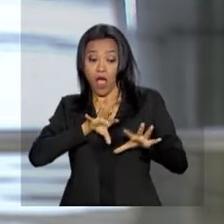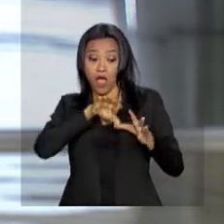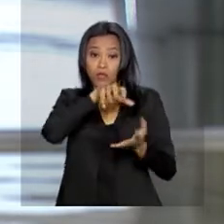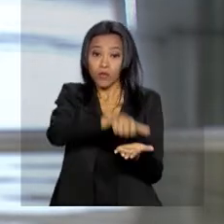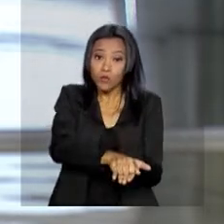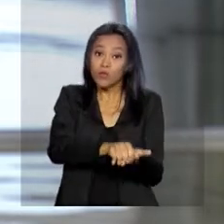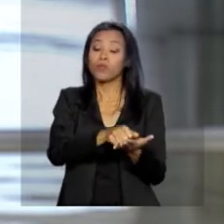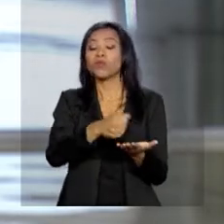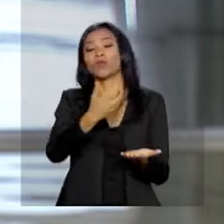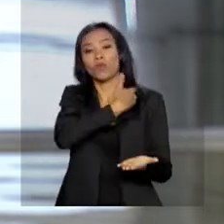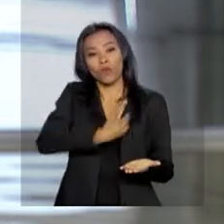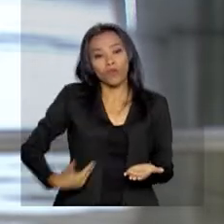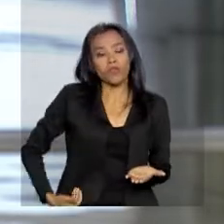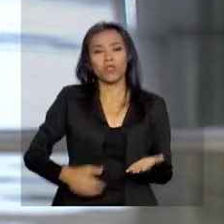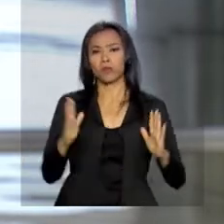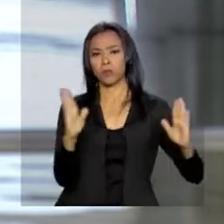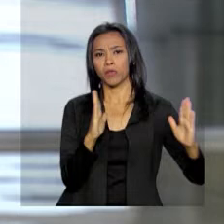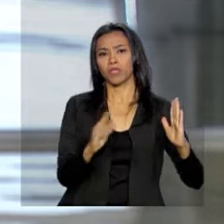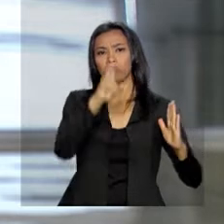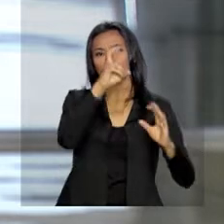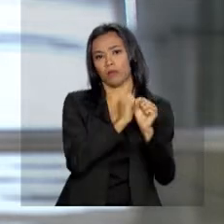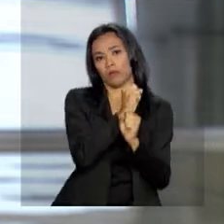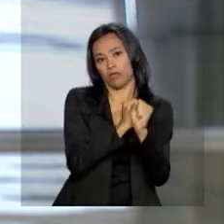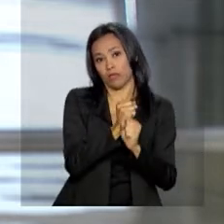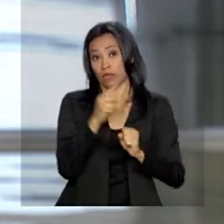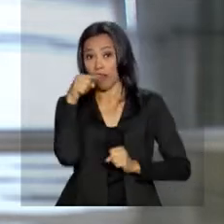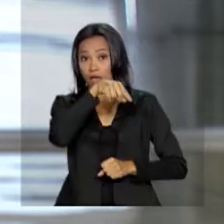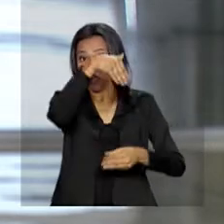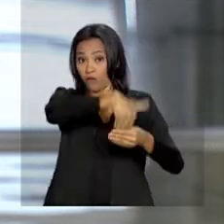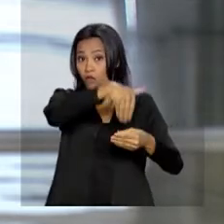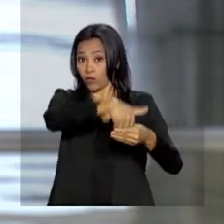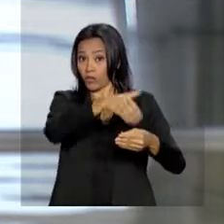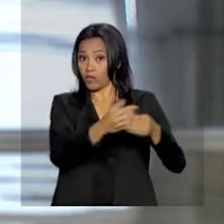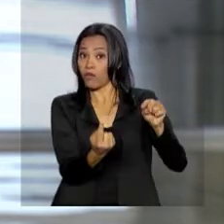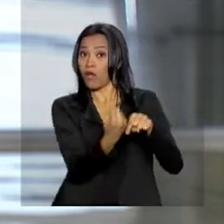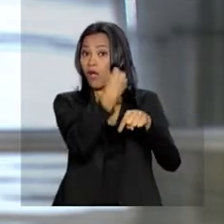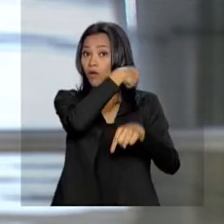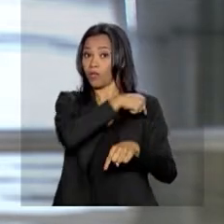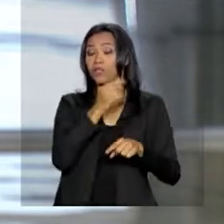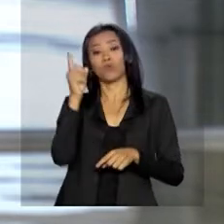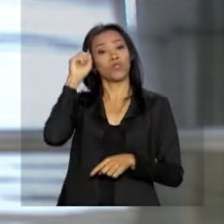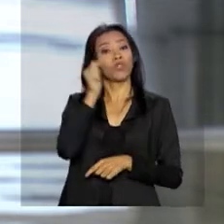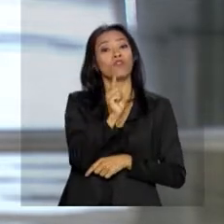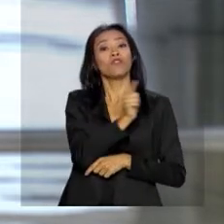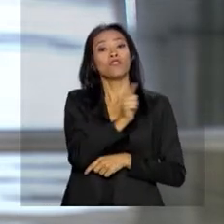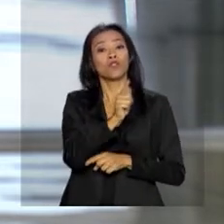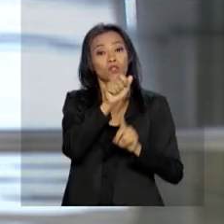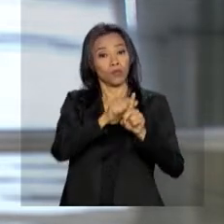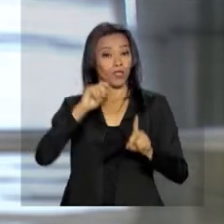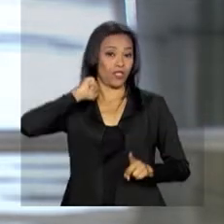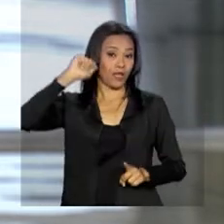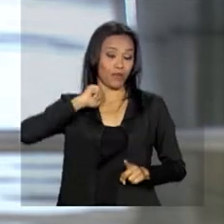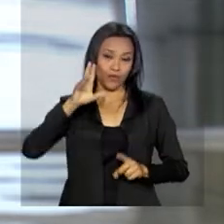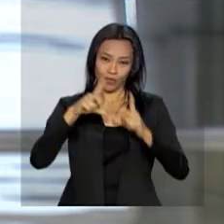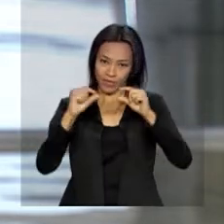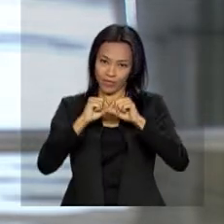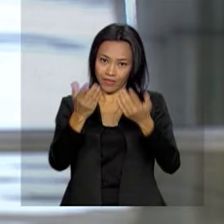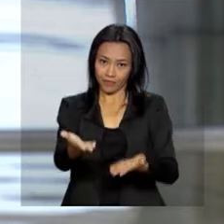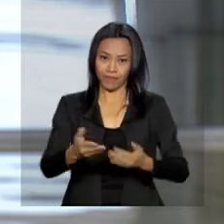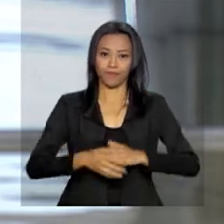cinco anos as eleições do paraguai ocorreram em 22 de abril de brasília gabriela